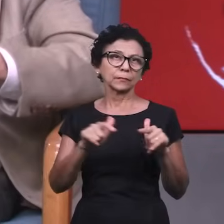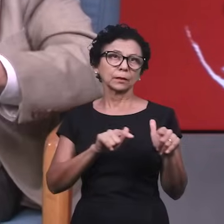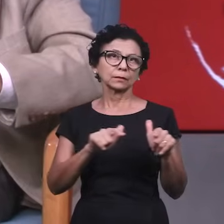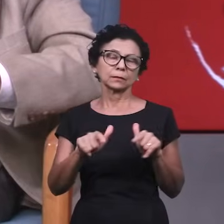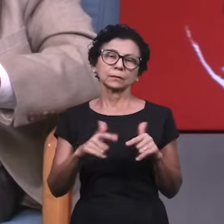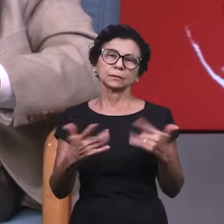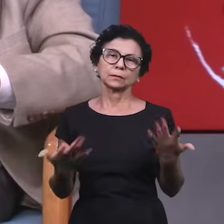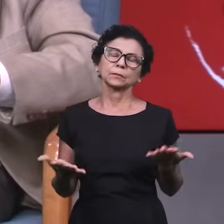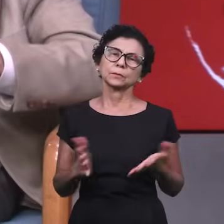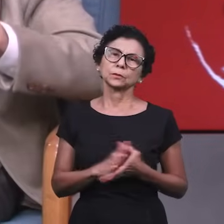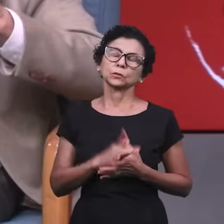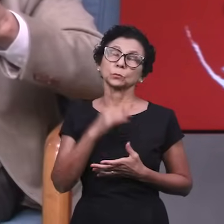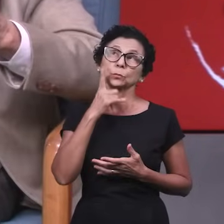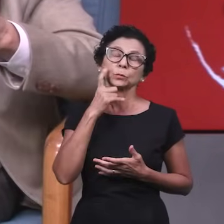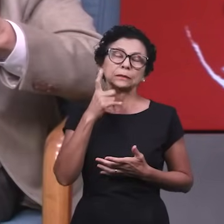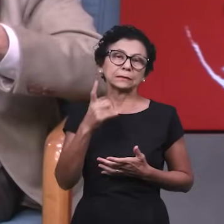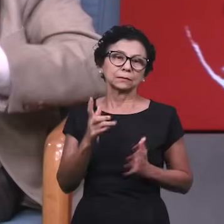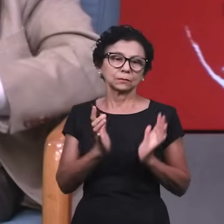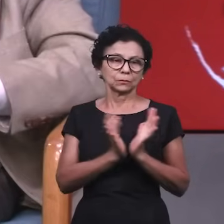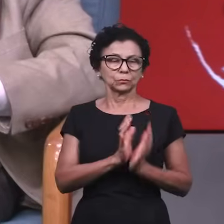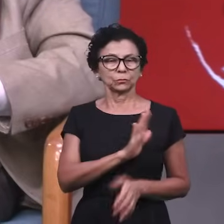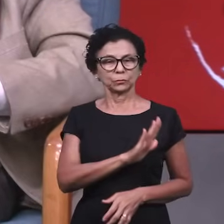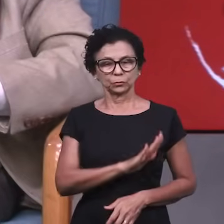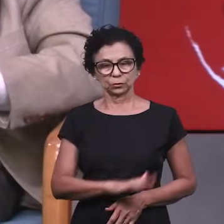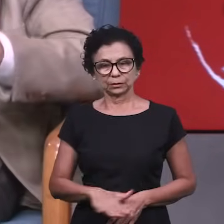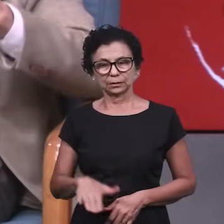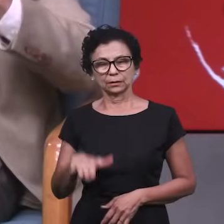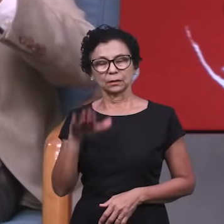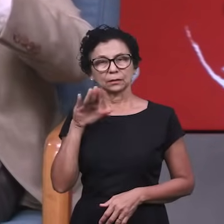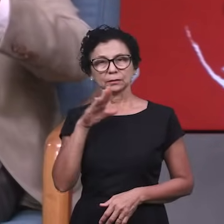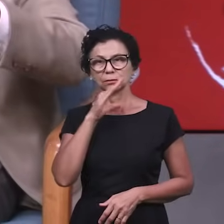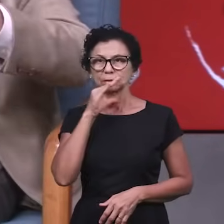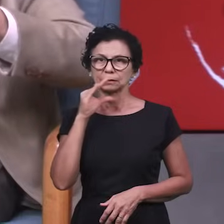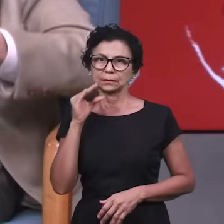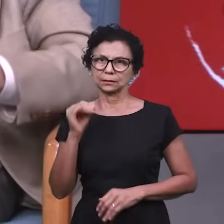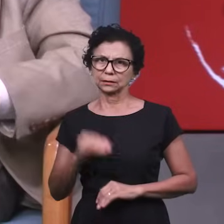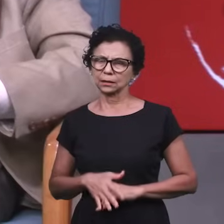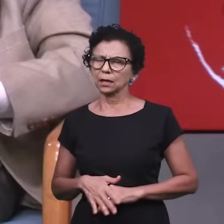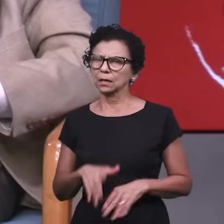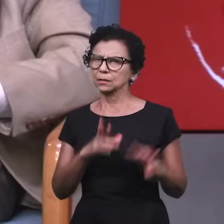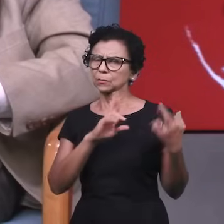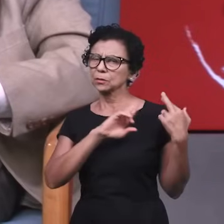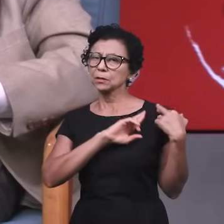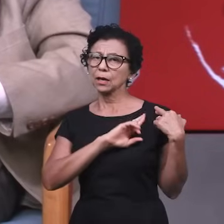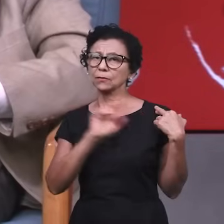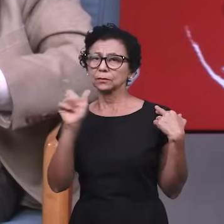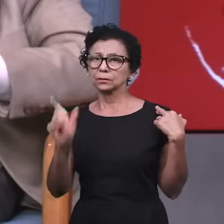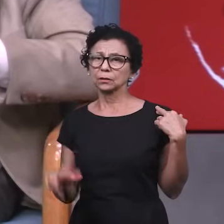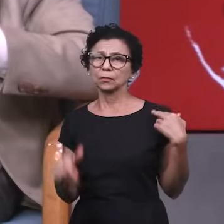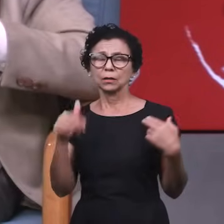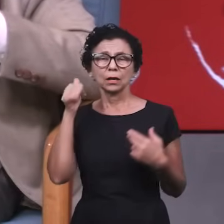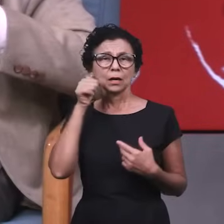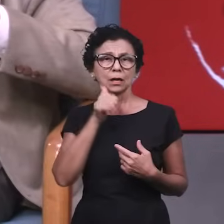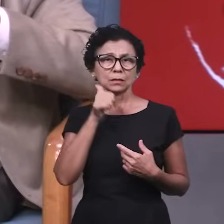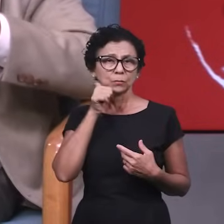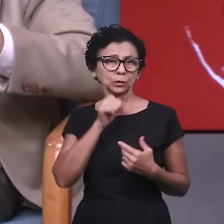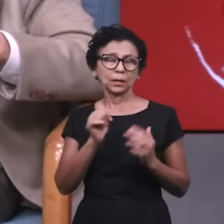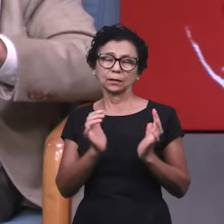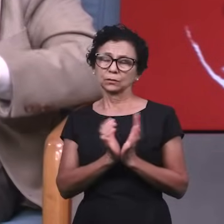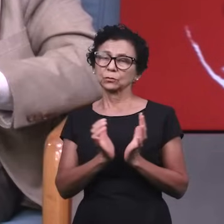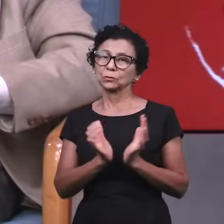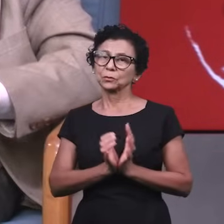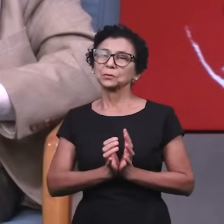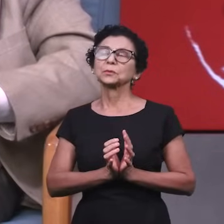trabalho interessante com as crianças. E esse trabalho está entregue às irmãs. E elas fazem isso de